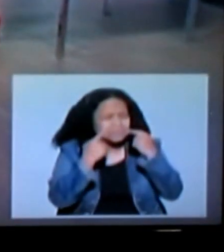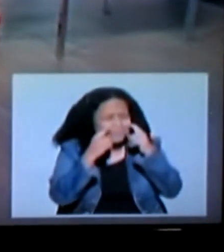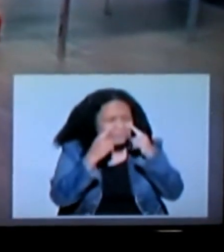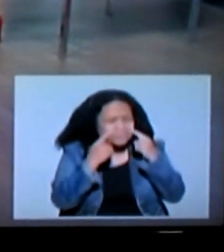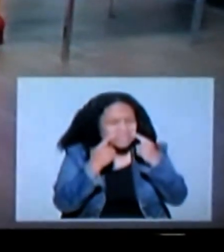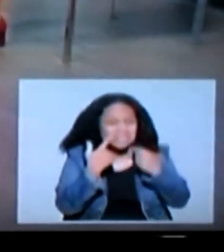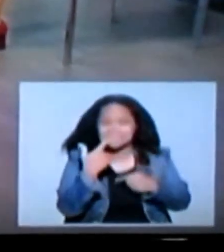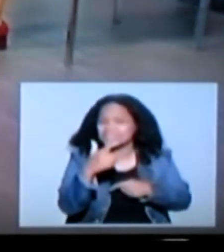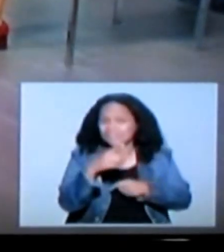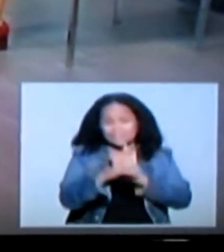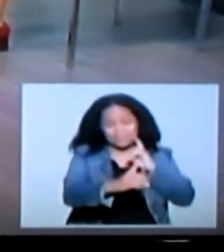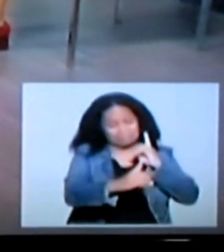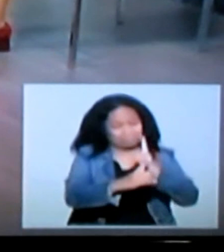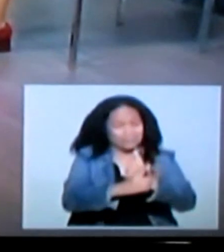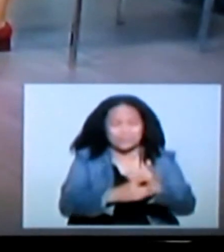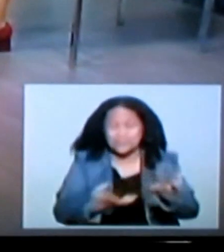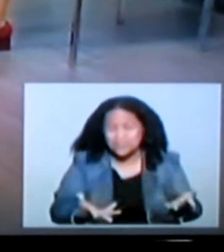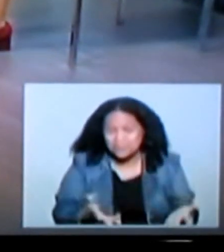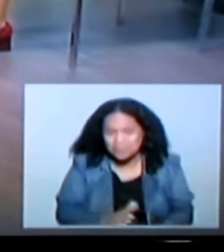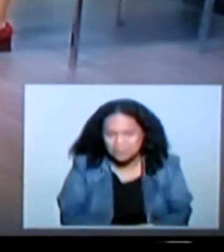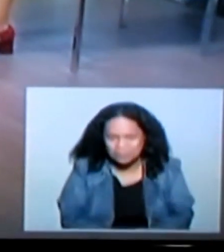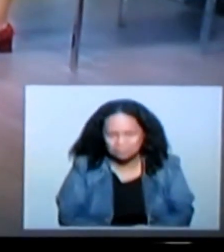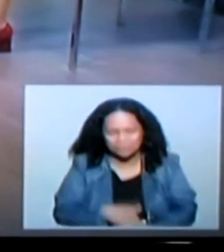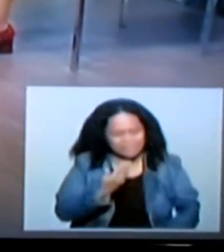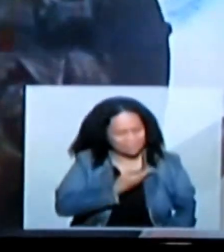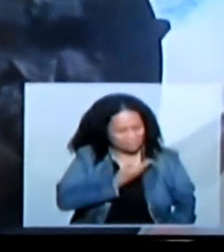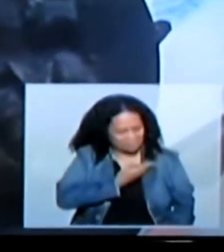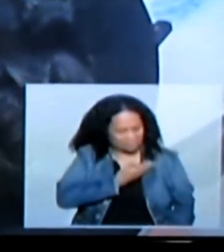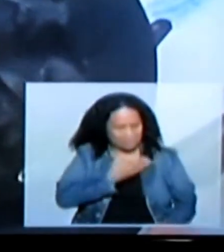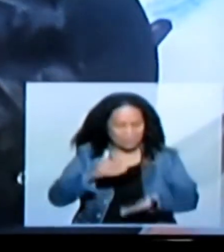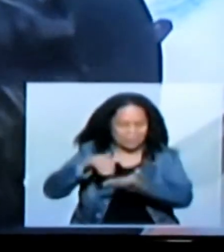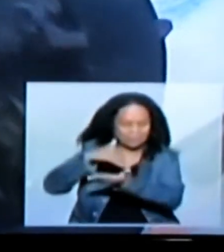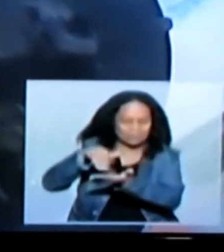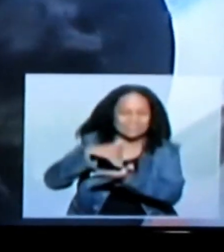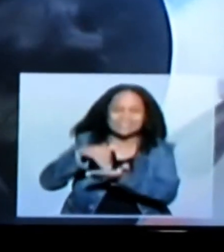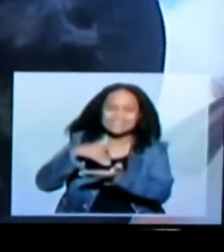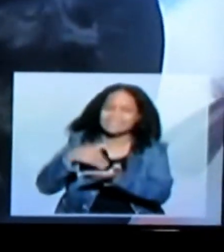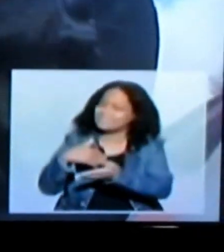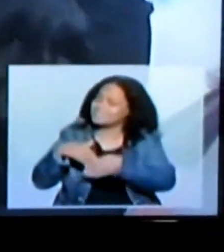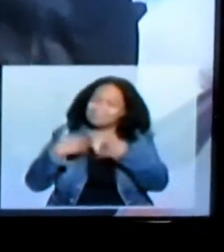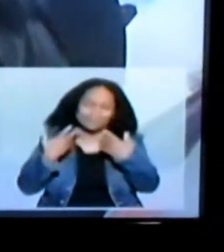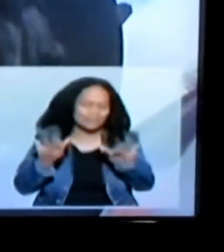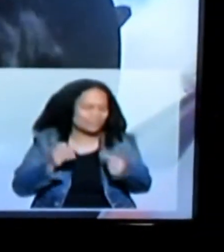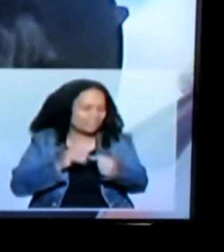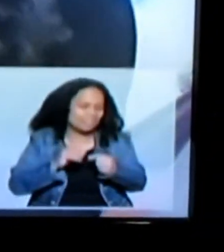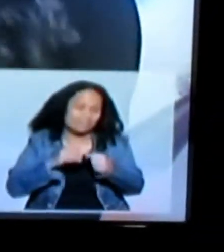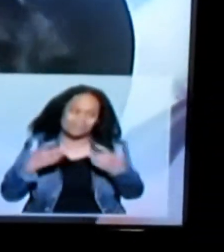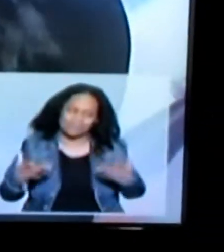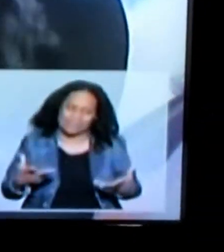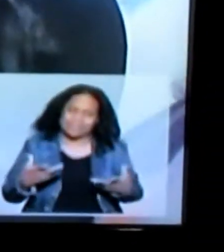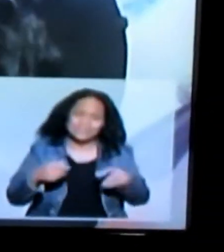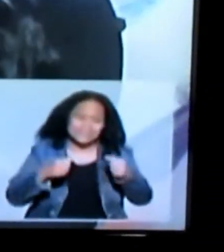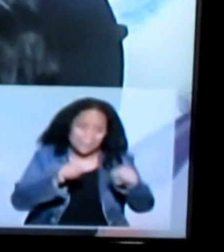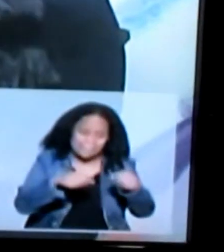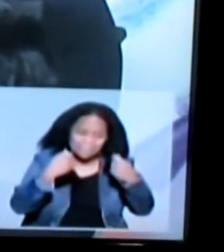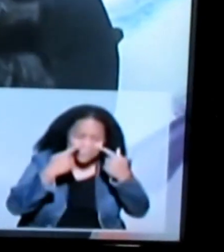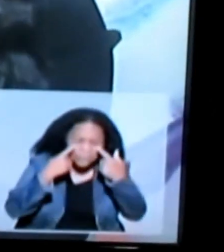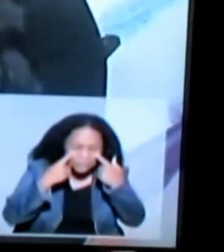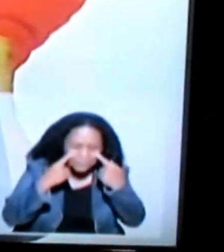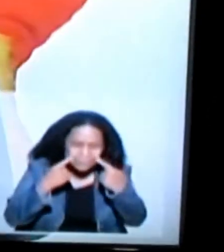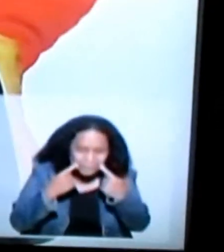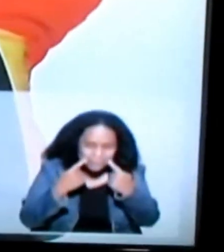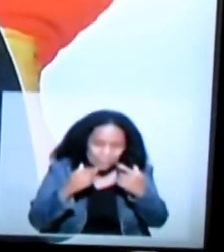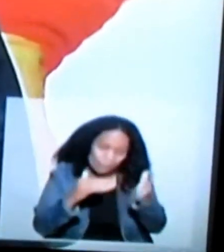E tem que chorar, porque eu chorei. Ele não me entendeu, não. Você vira a melhor amiga da secretária, não sei o que. Não tem jeito. Tem que dar